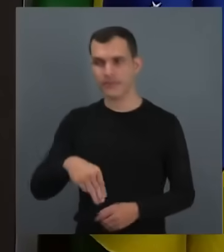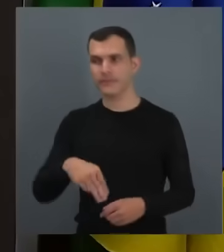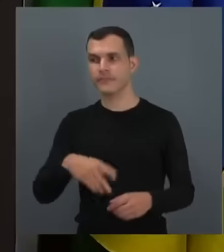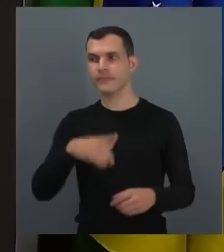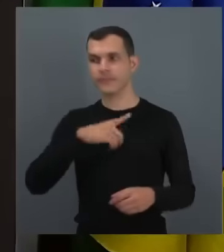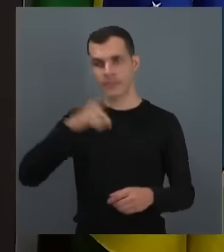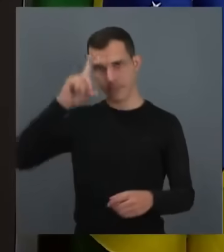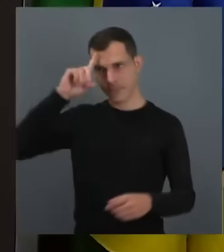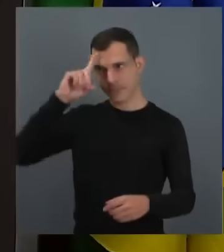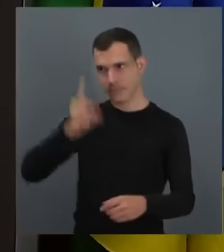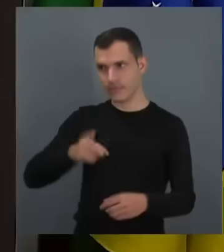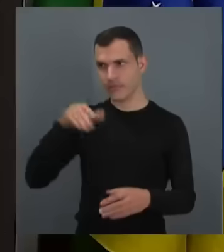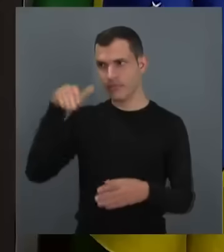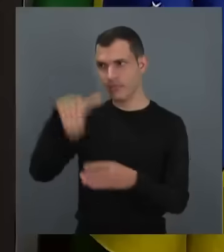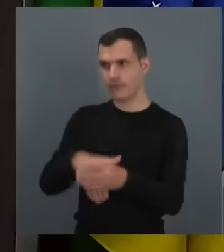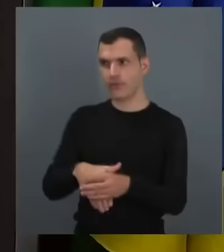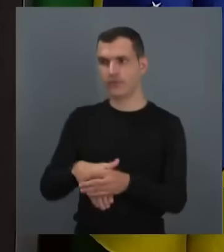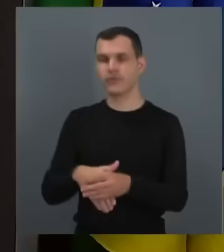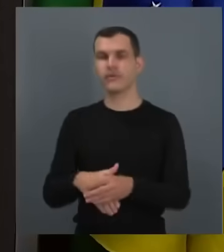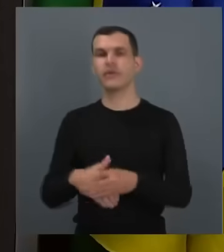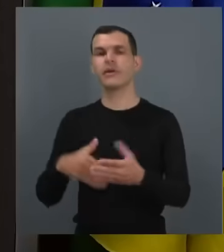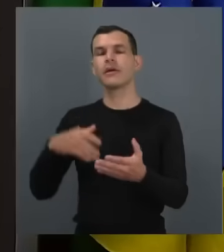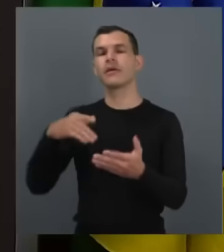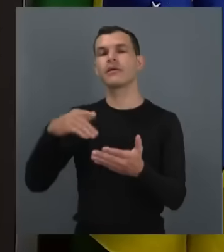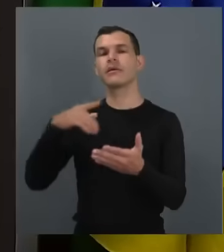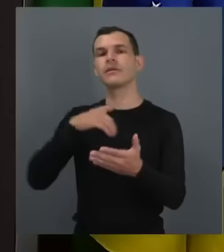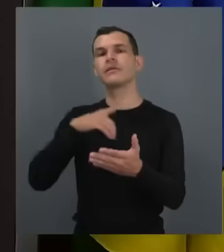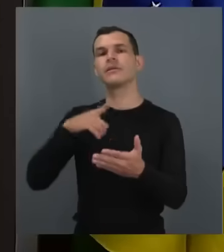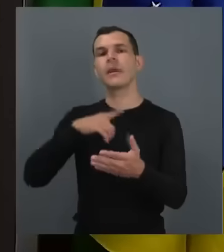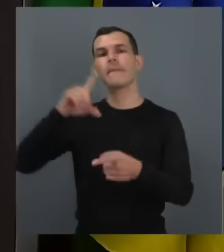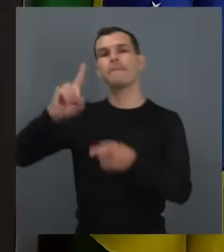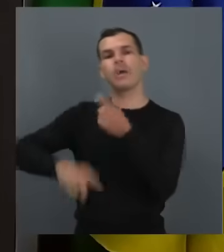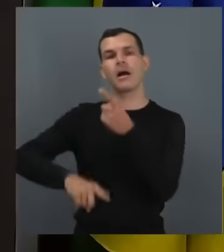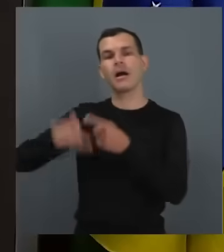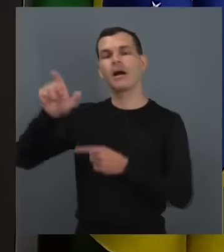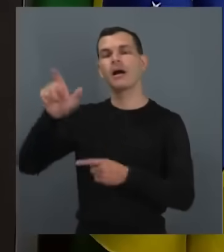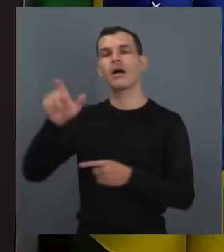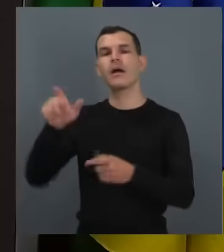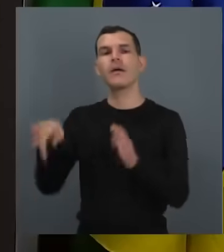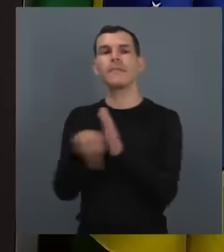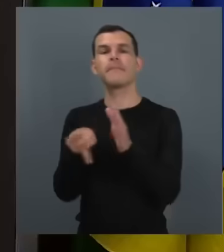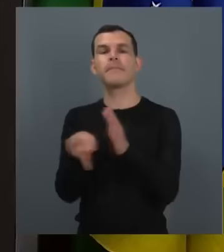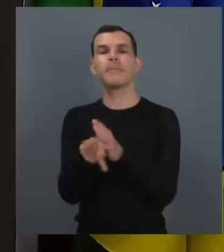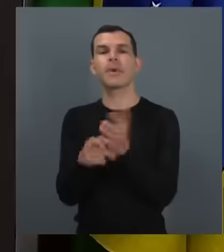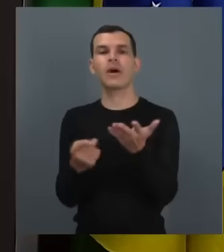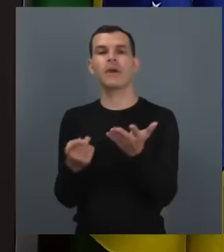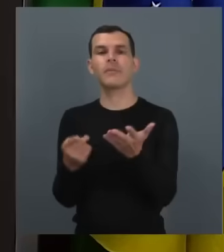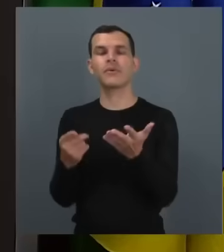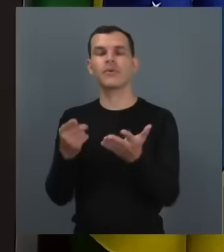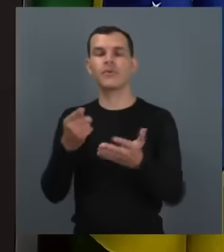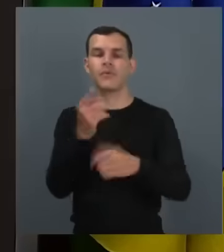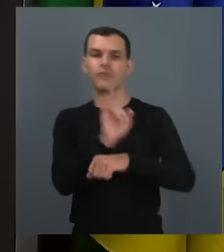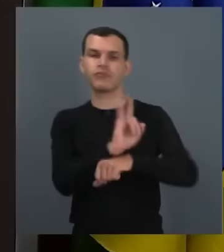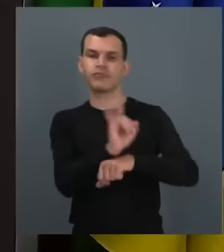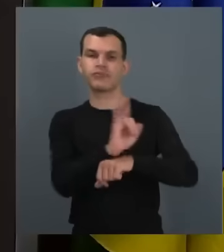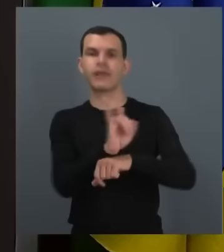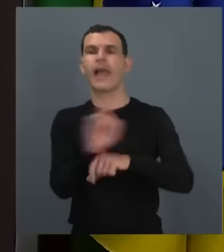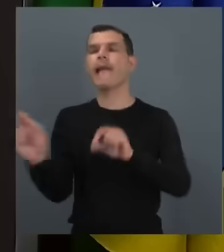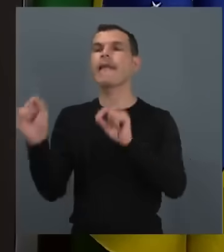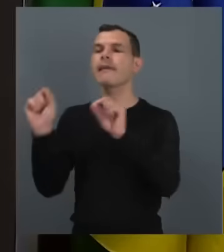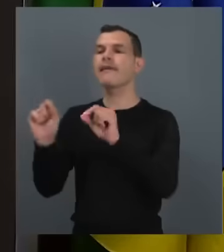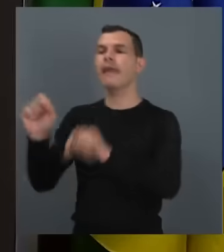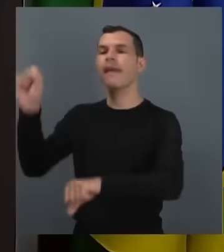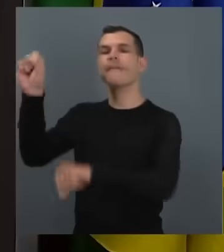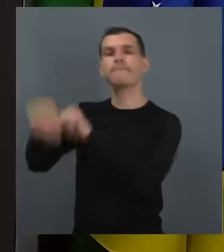Bolsonaro? E ela disse o seguinte ali, foi vergonhoso, viu? Ó, isso aqui é inaceitável, cala a boca, já